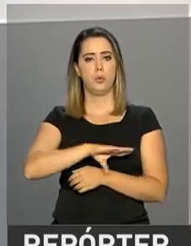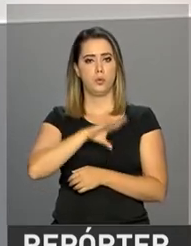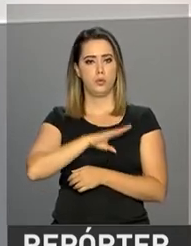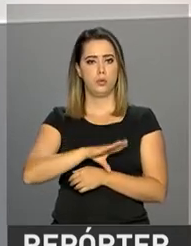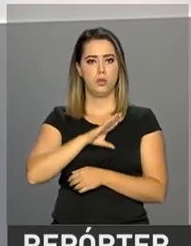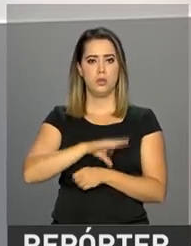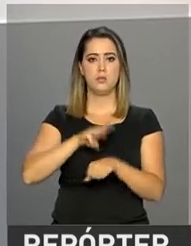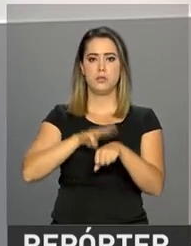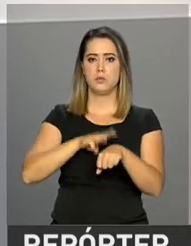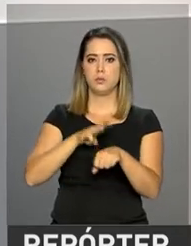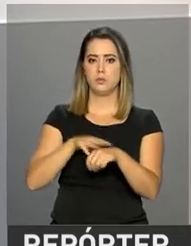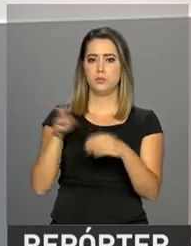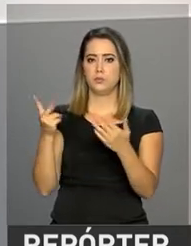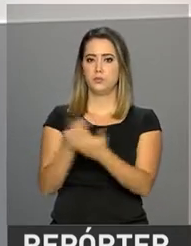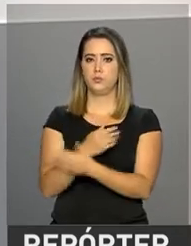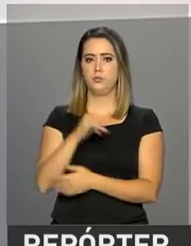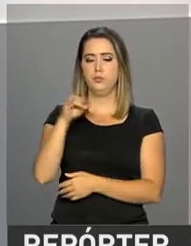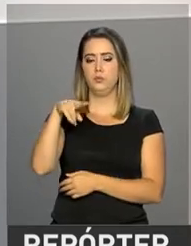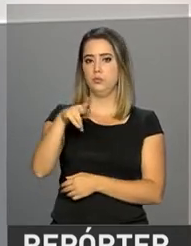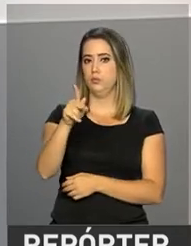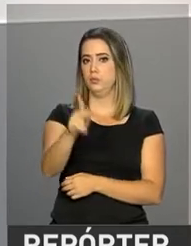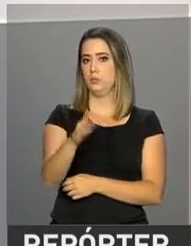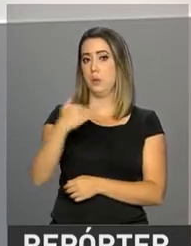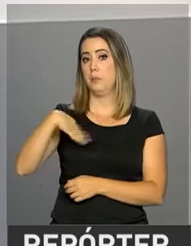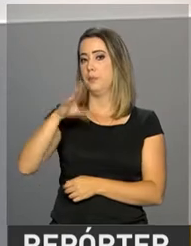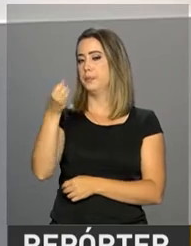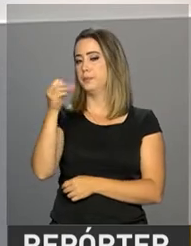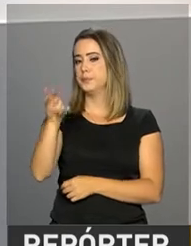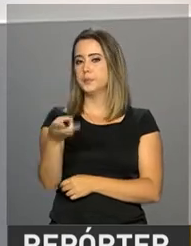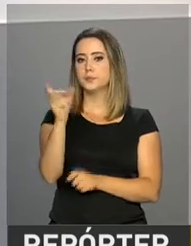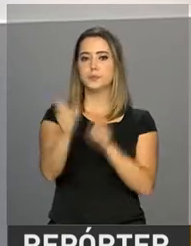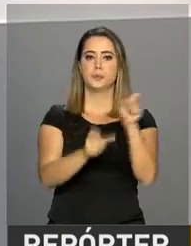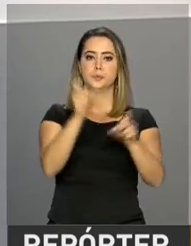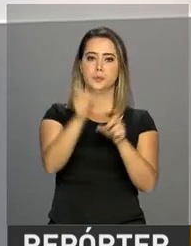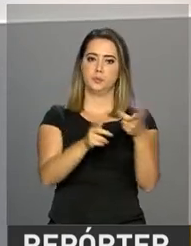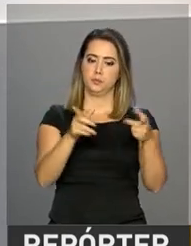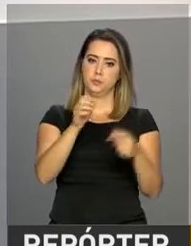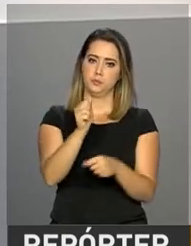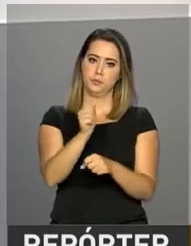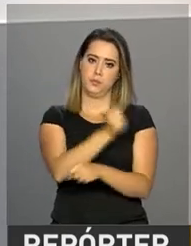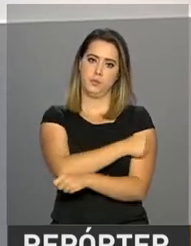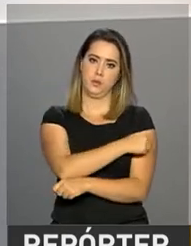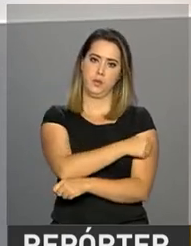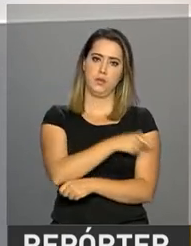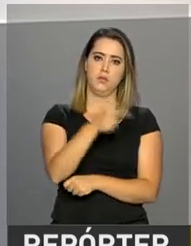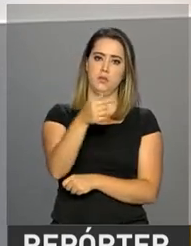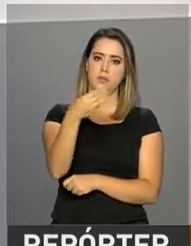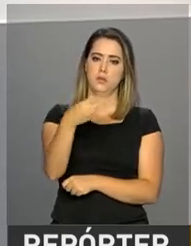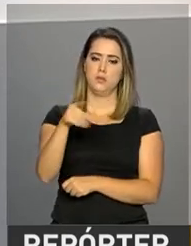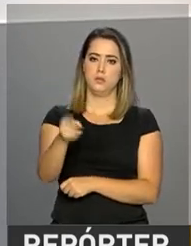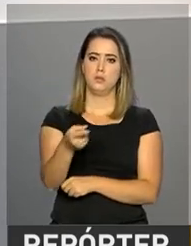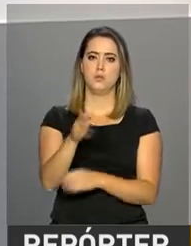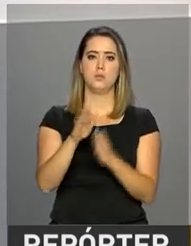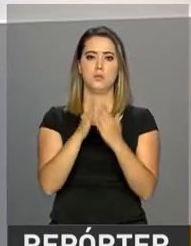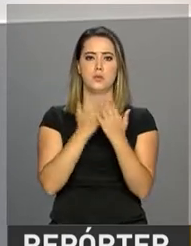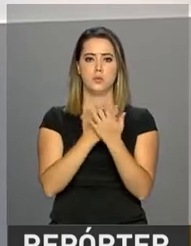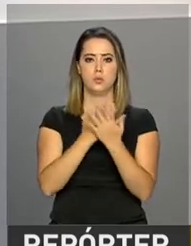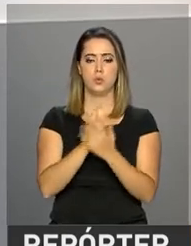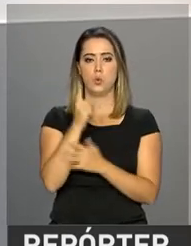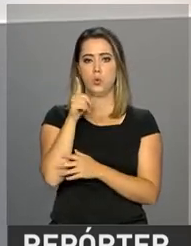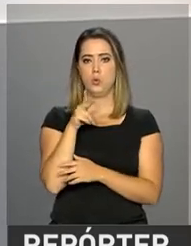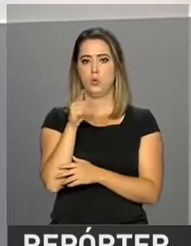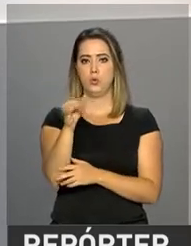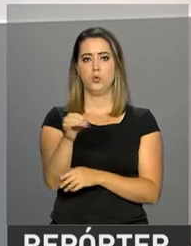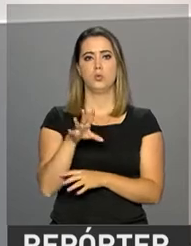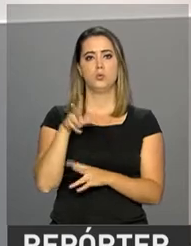serão aplicadas pelo INEP para mais de 6 milhões de alunos de 73 mil escolas de todo o país. A aplicação dura um dia